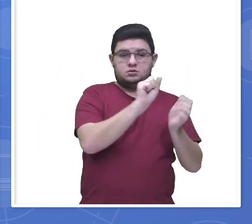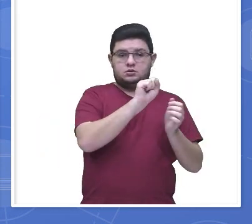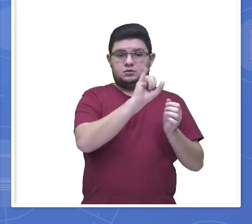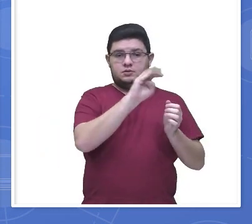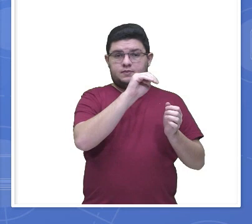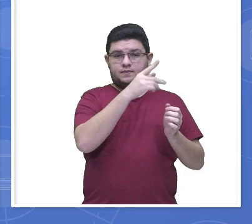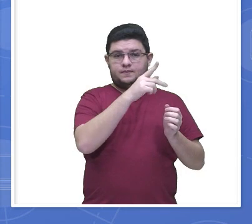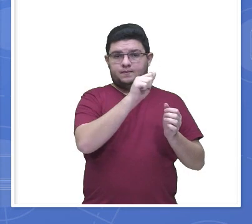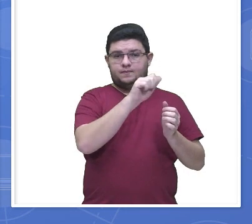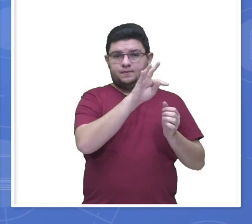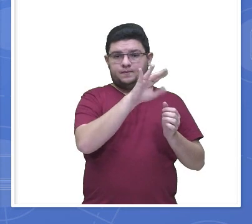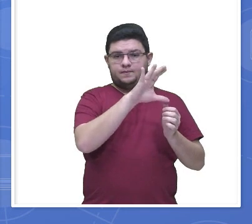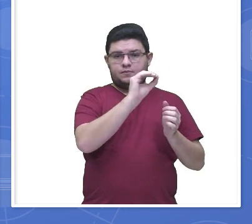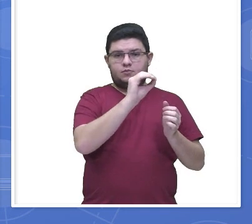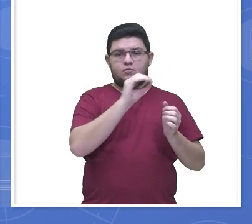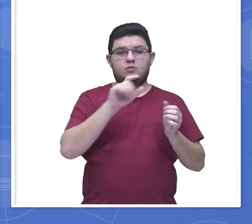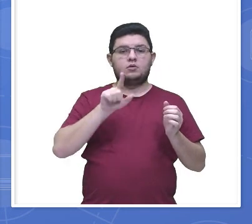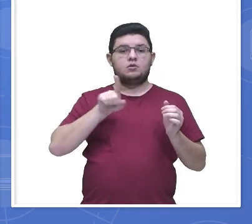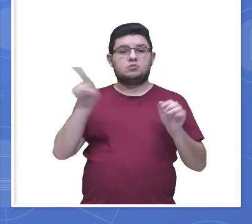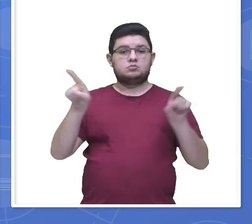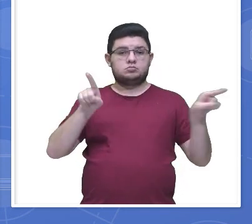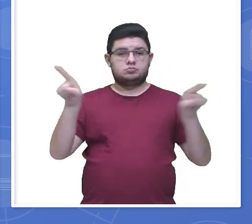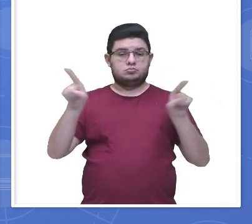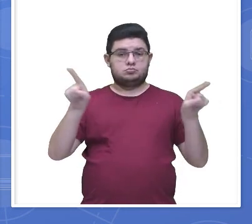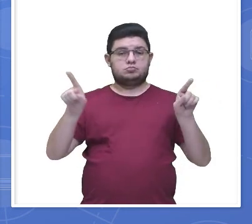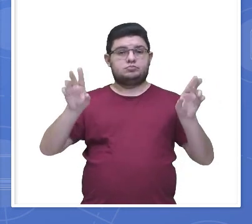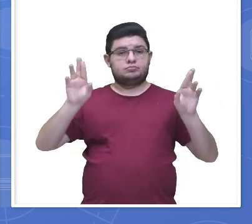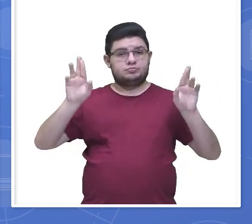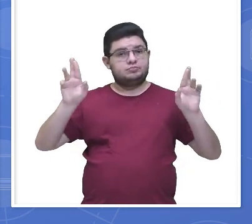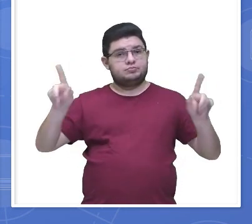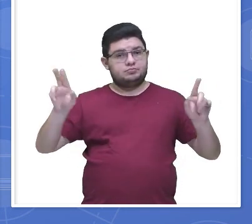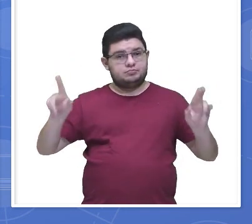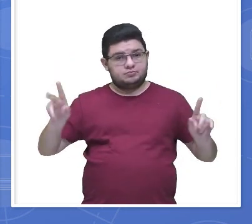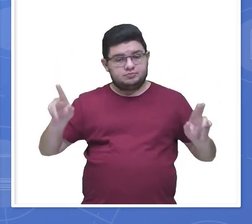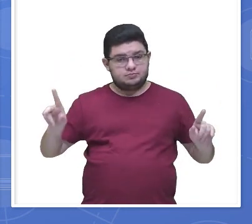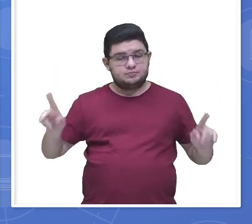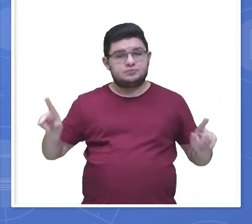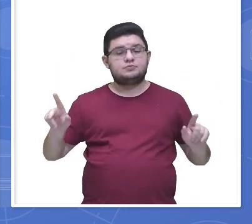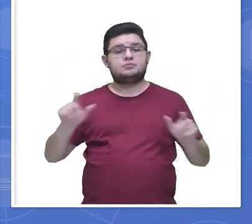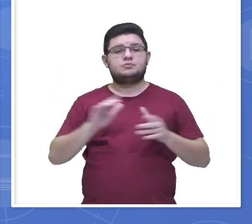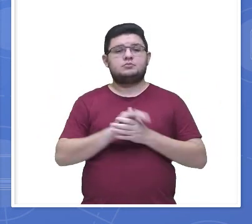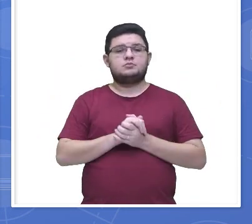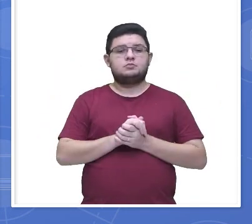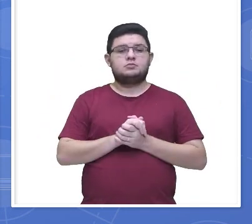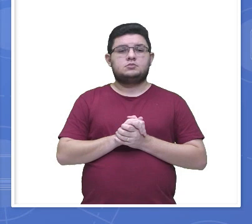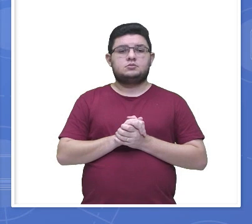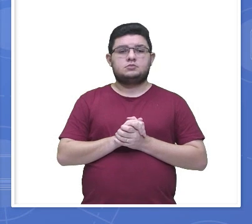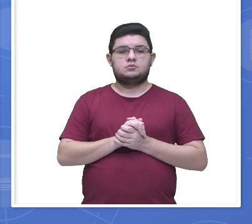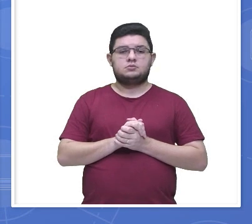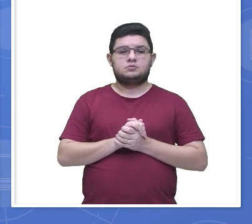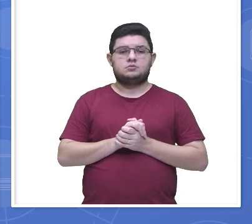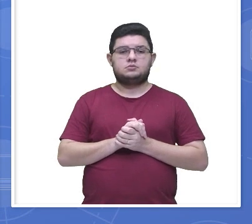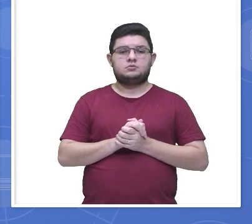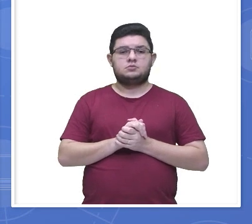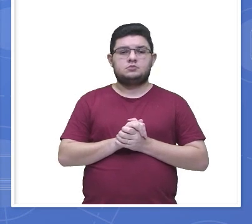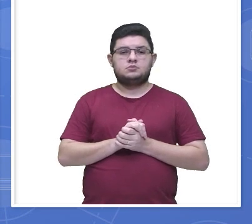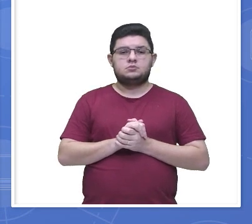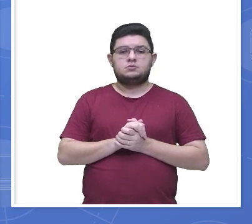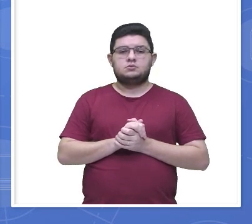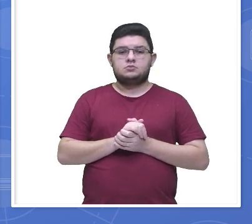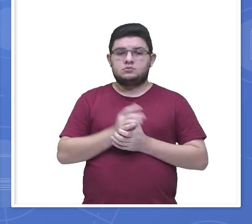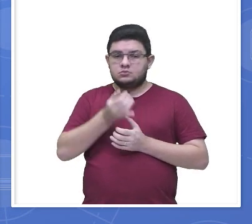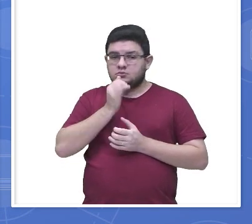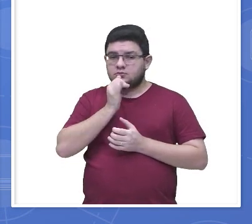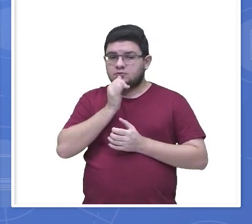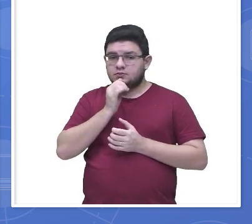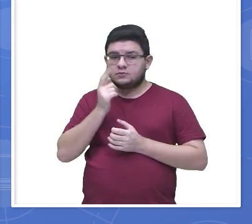vai inibir a função dele. Vamos dizer assim, que um vai contrair e o outro vai relaxar. Por exemplo, nós temos aqui ó, o